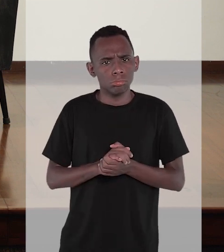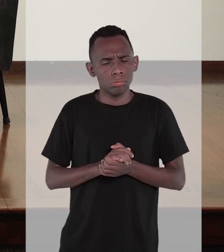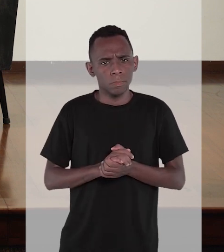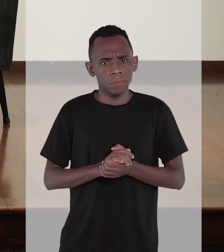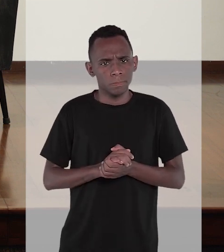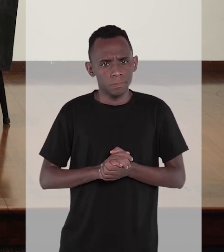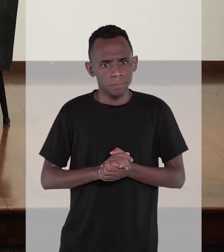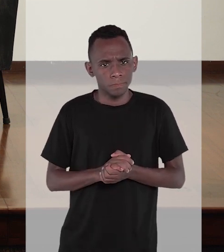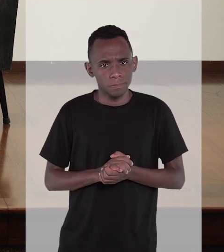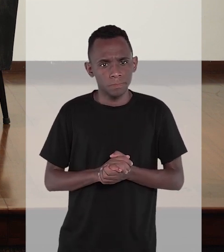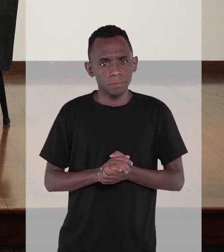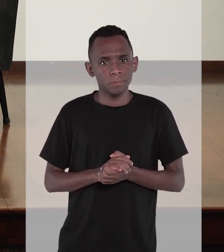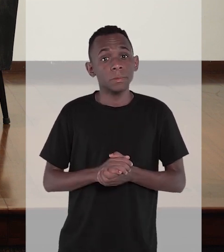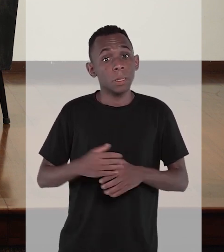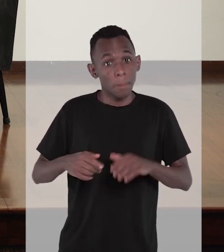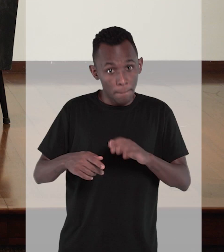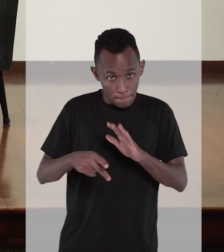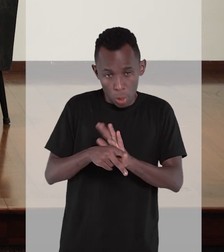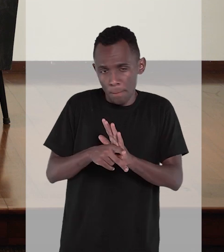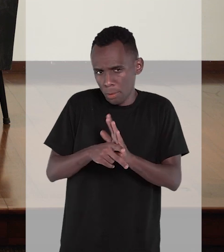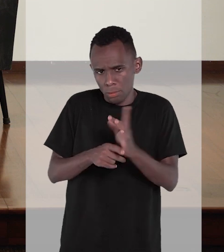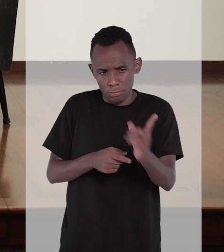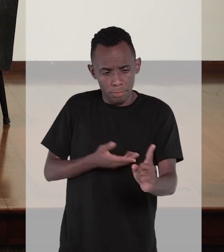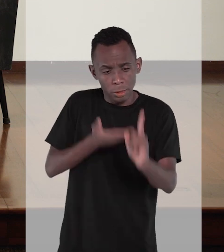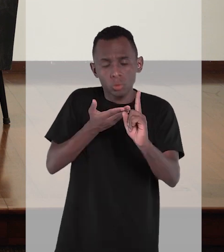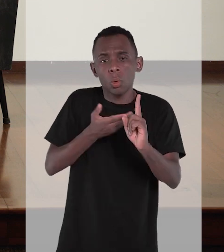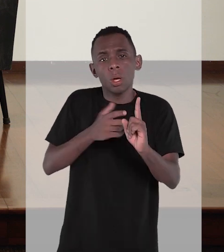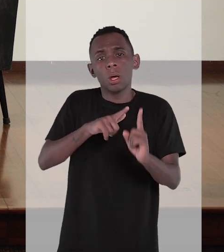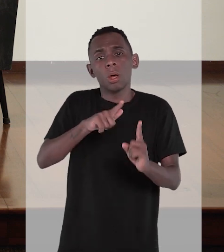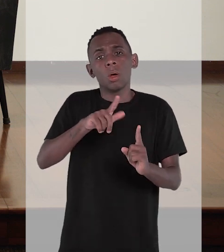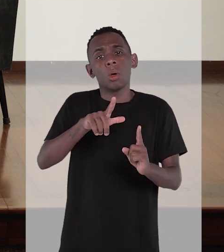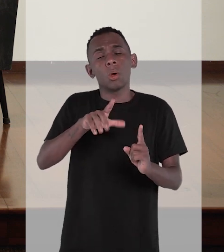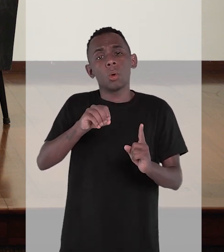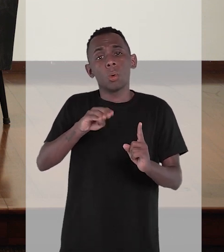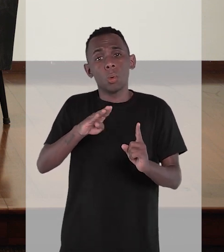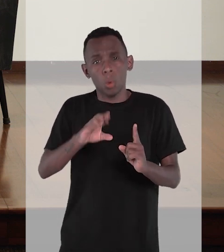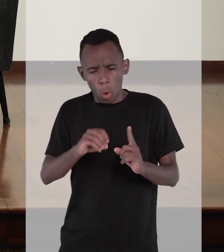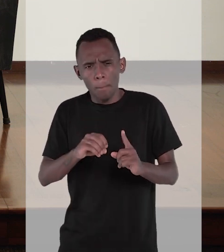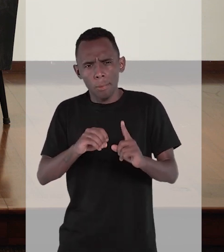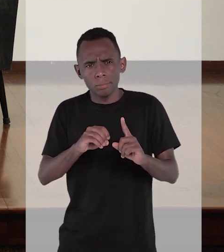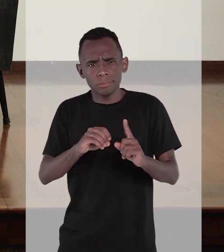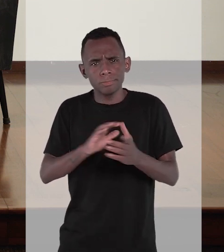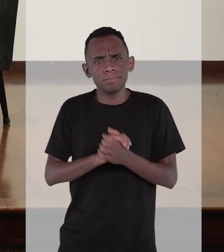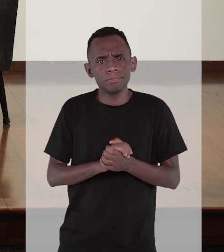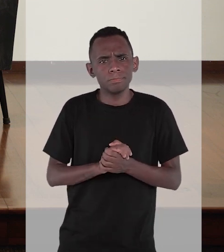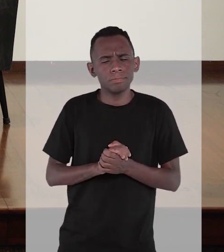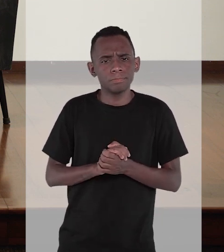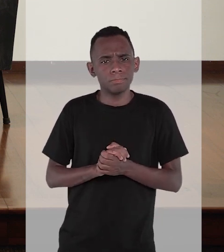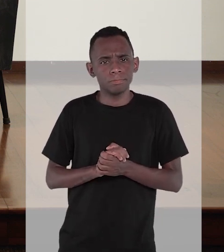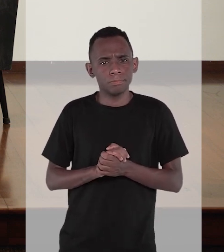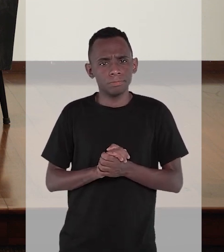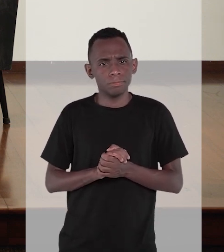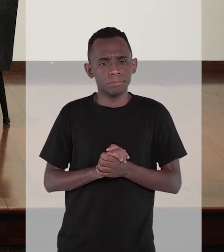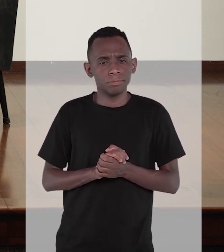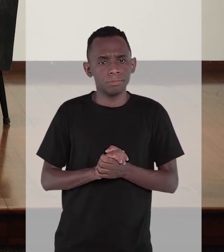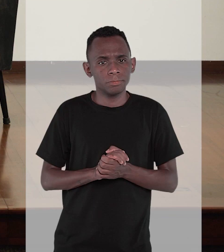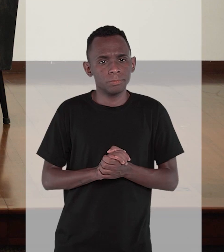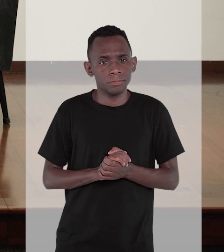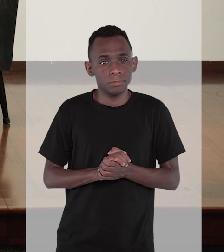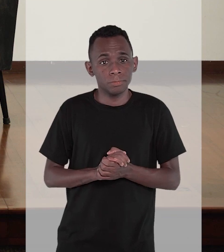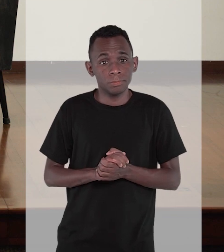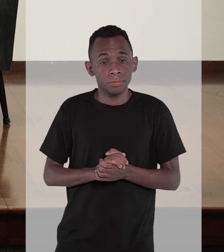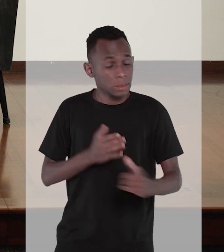o cara do... Eu sou péssimo com nomes, é horrível isso, né? Do Globo, que era o chefão do Globo na época. Ascani,